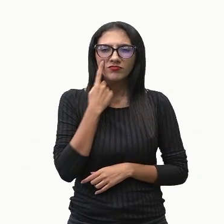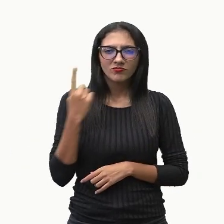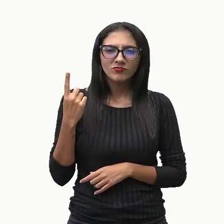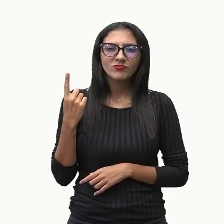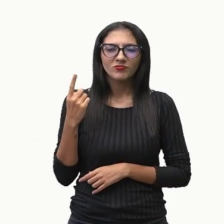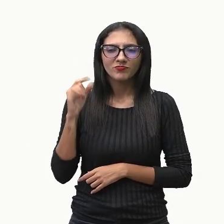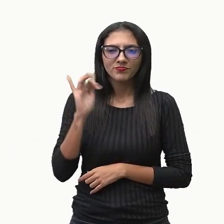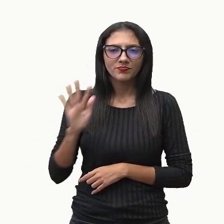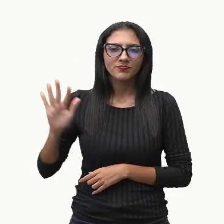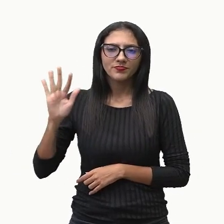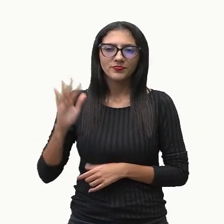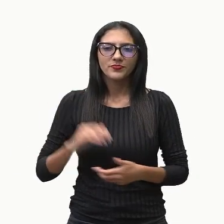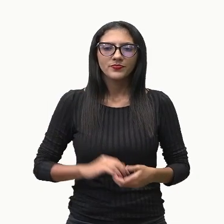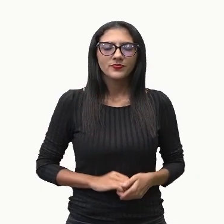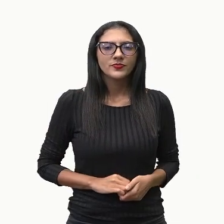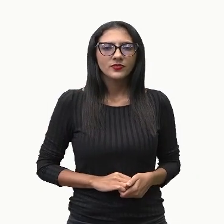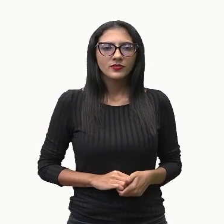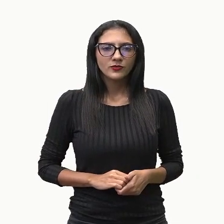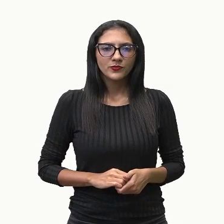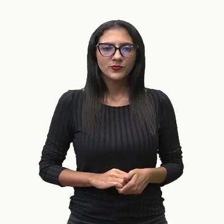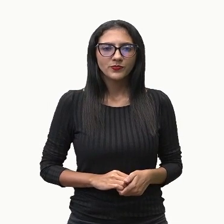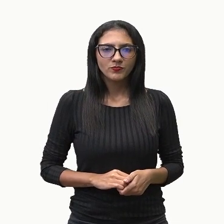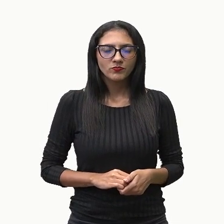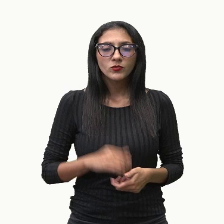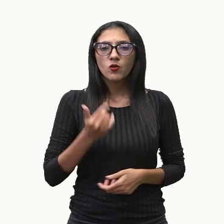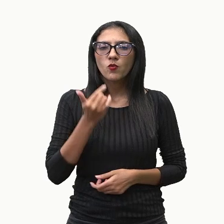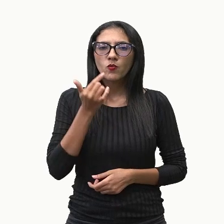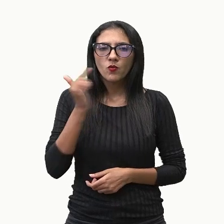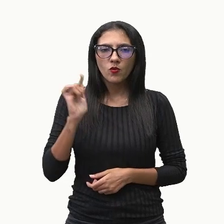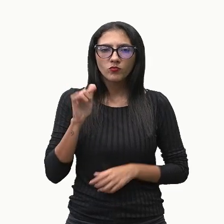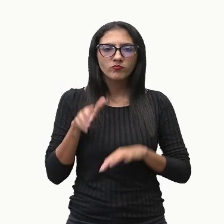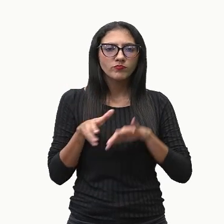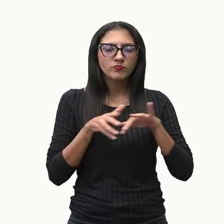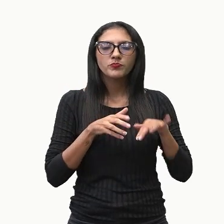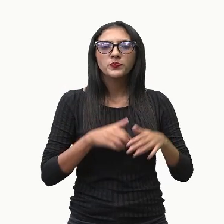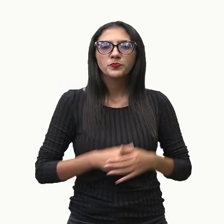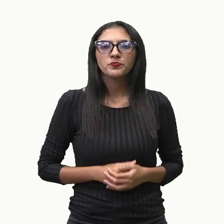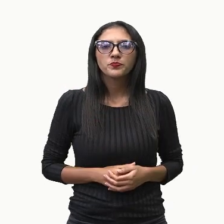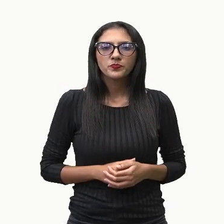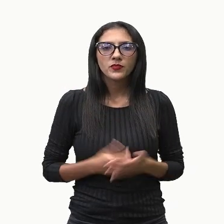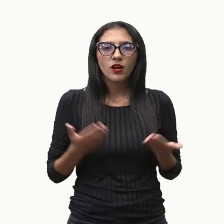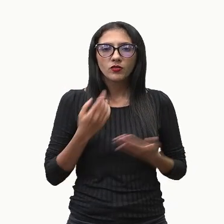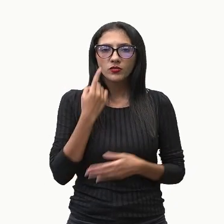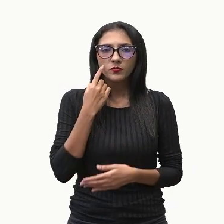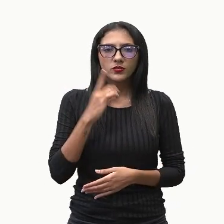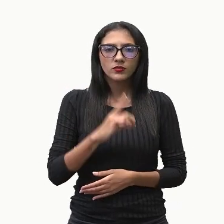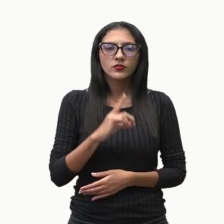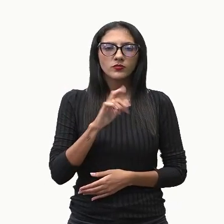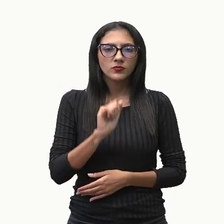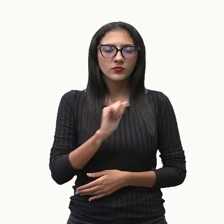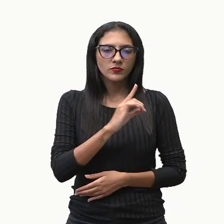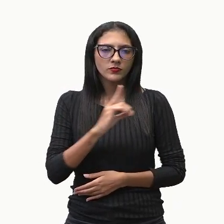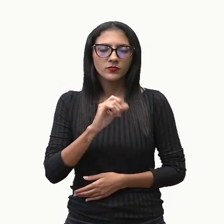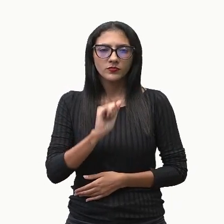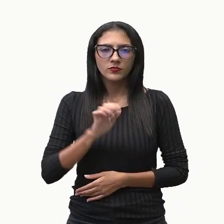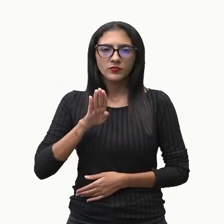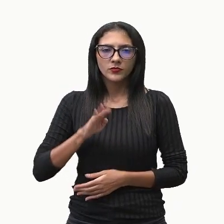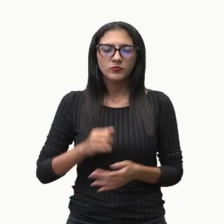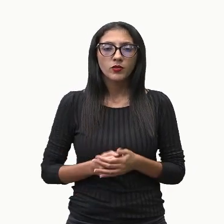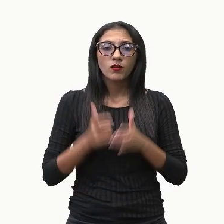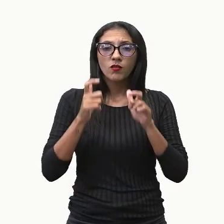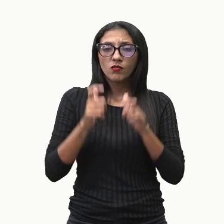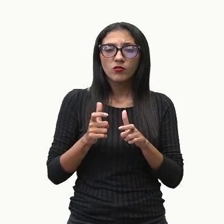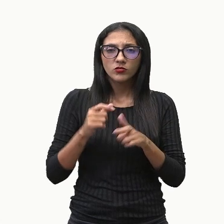nas imagens. Vamos a outro desses campos de refugiados. Nós temos aqui Dadaab, localização no